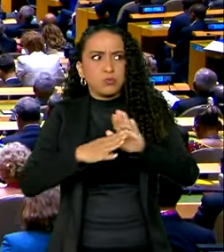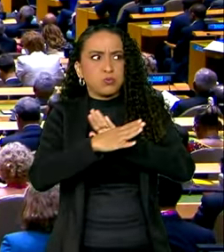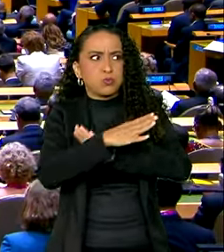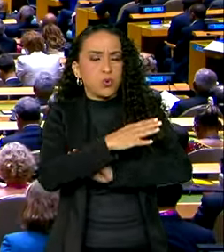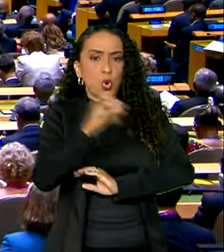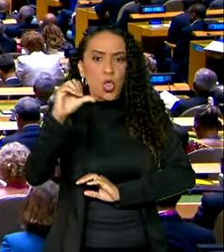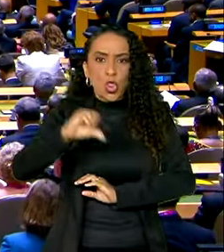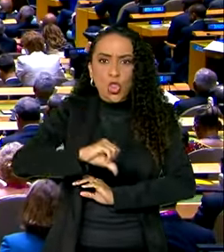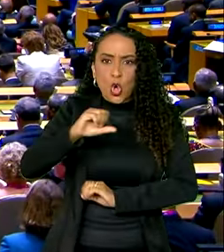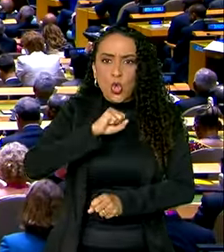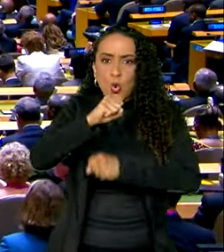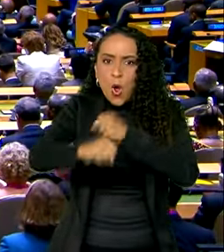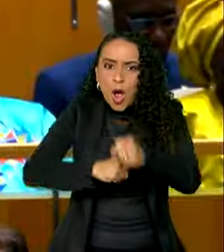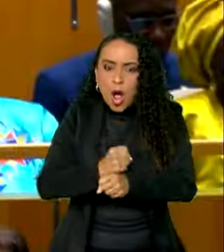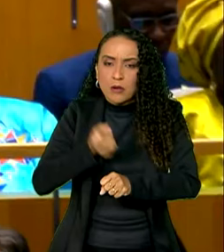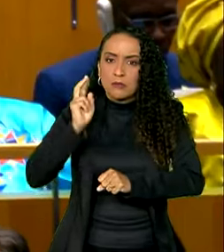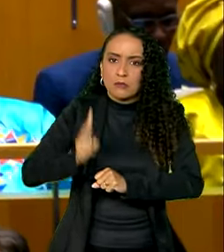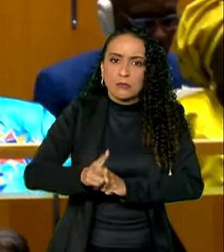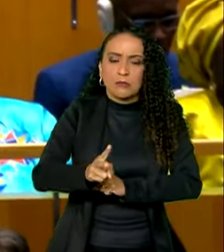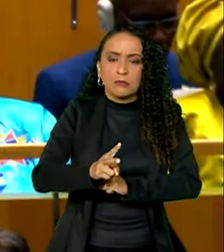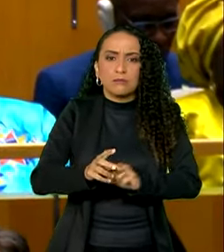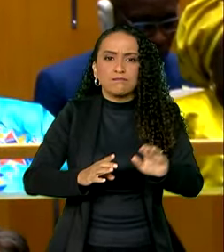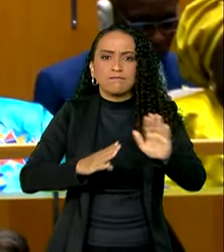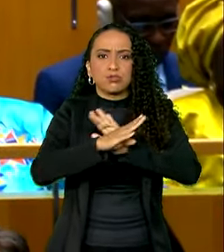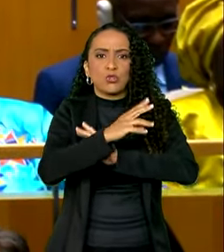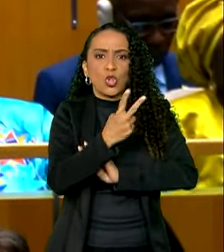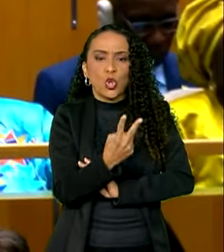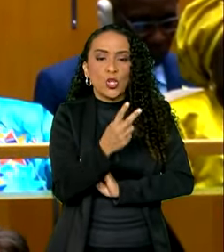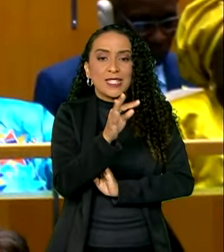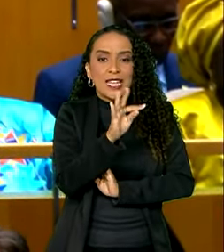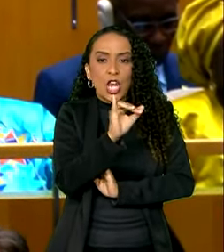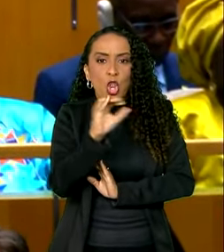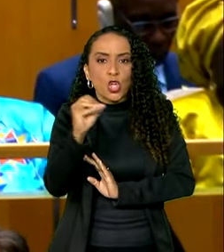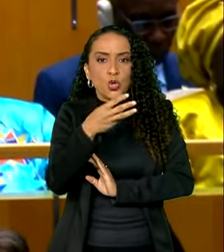9º ano consecutivo e atingiram